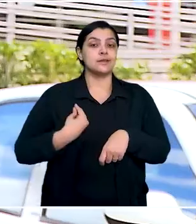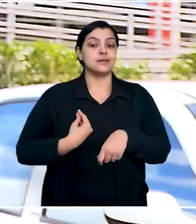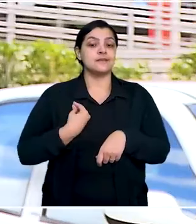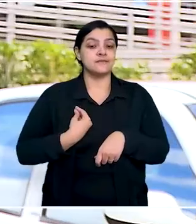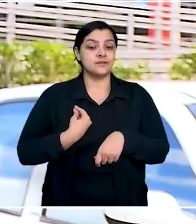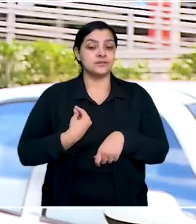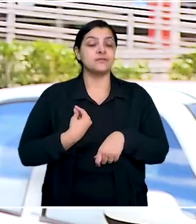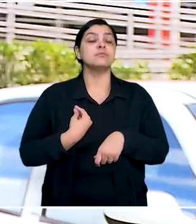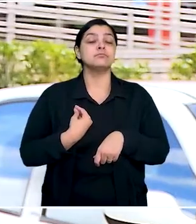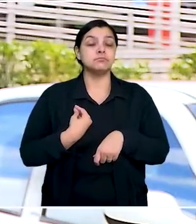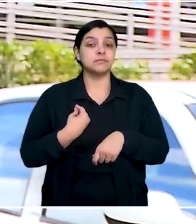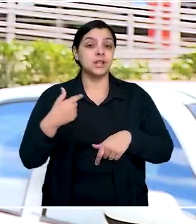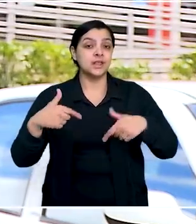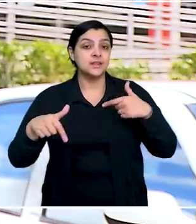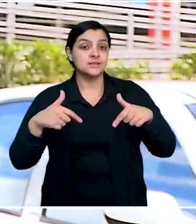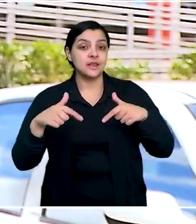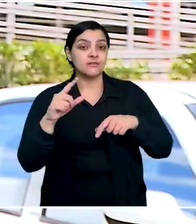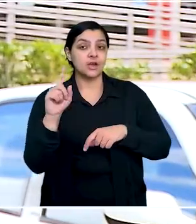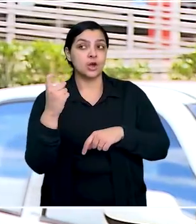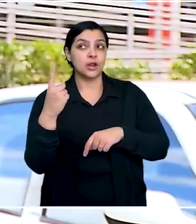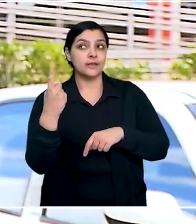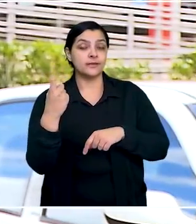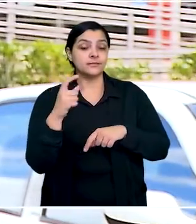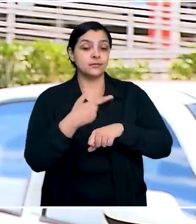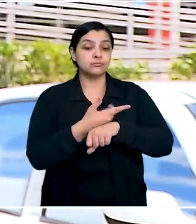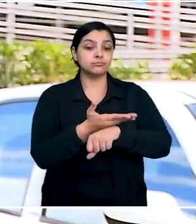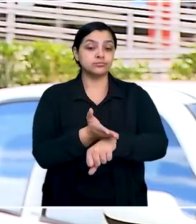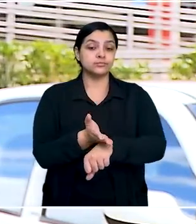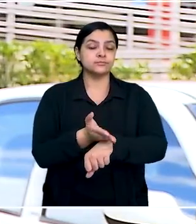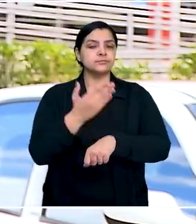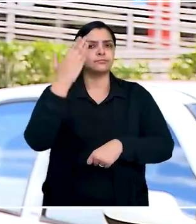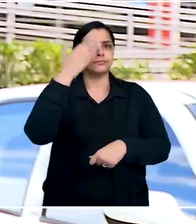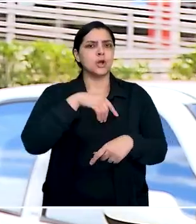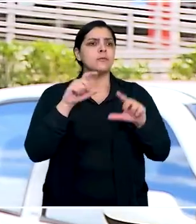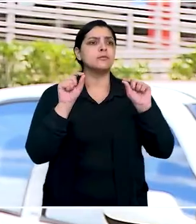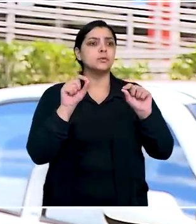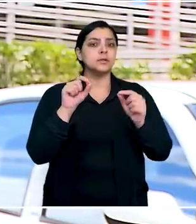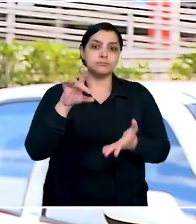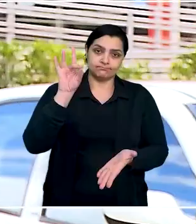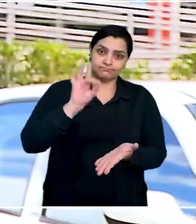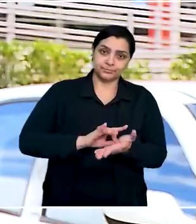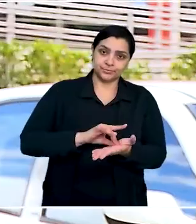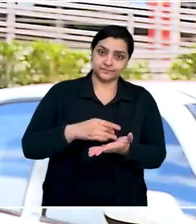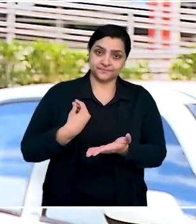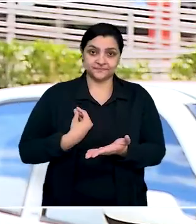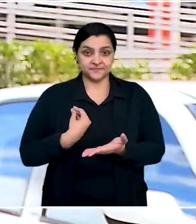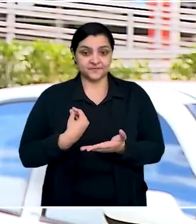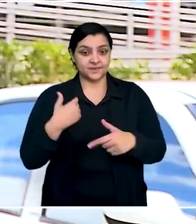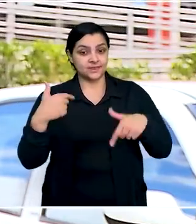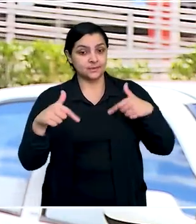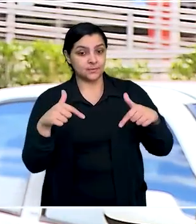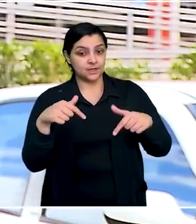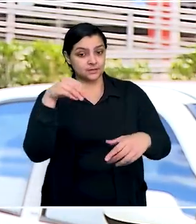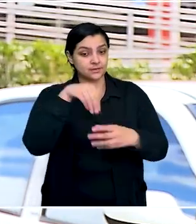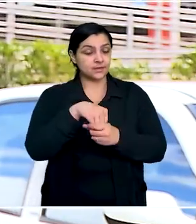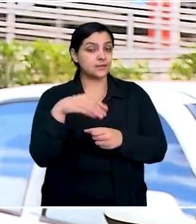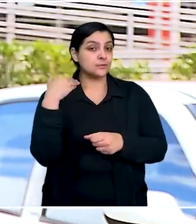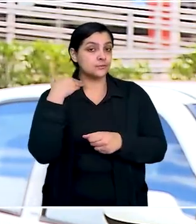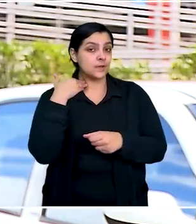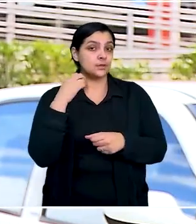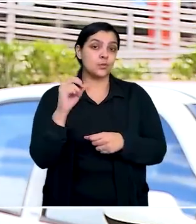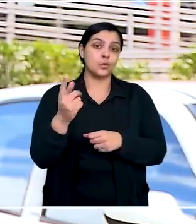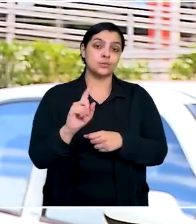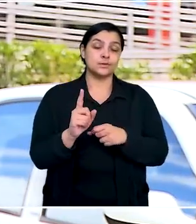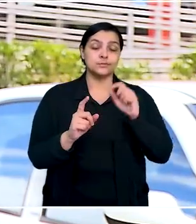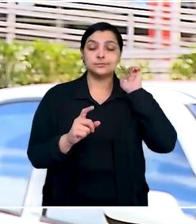que o empregado afirmou ter feito horas a mais. O método comprovaria se de fato ele estava, ao menos, nas dependências